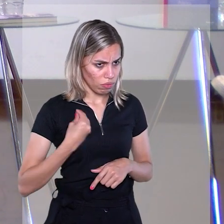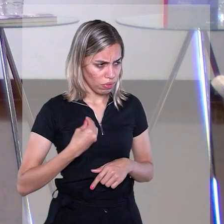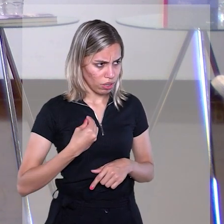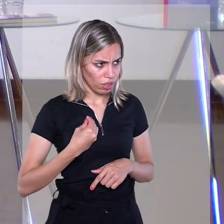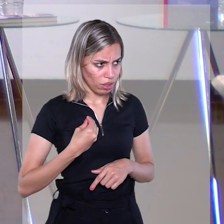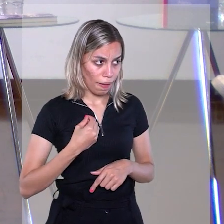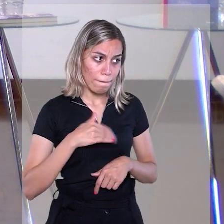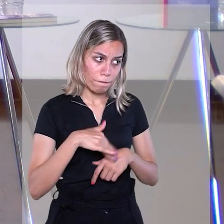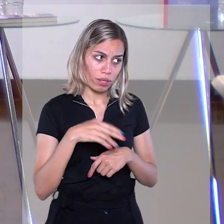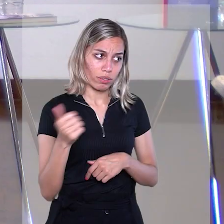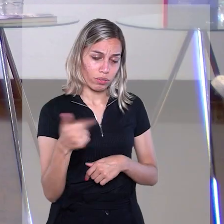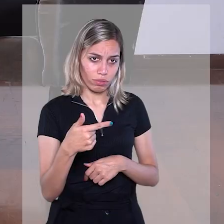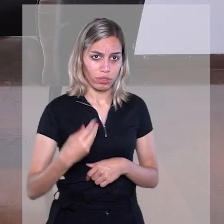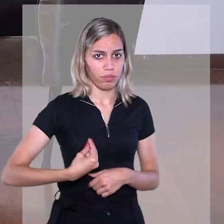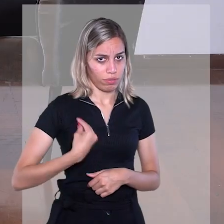né?